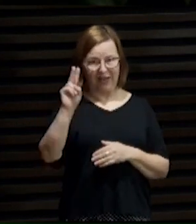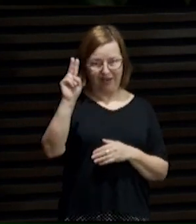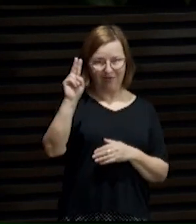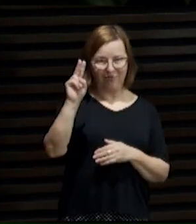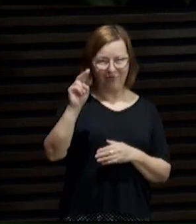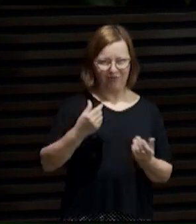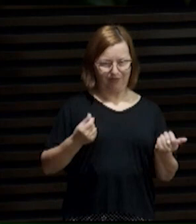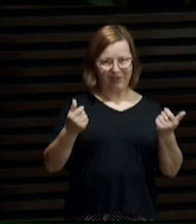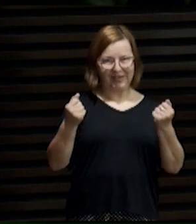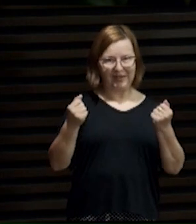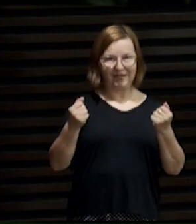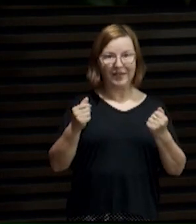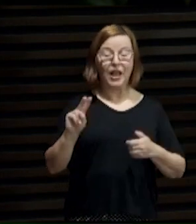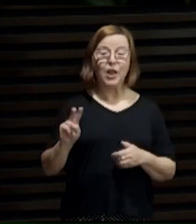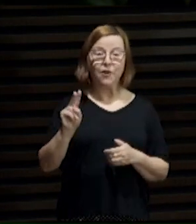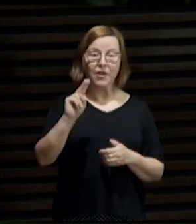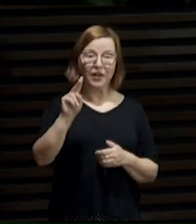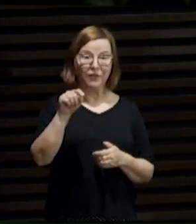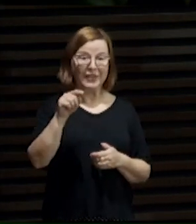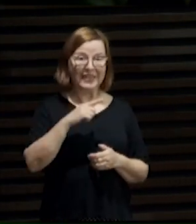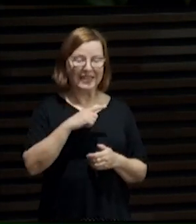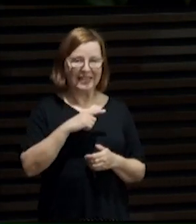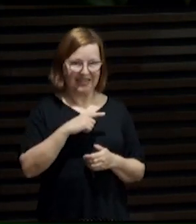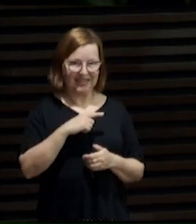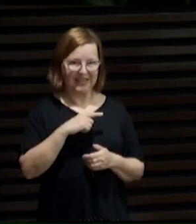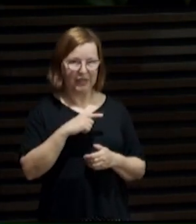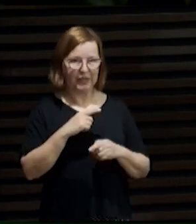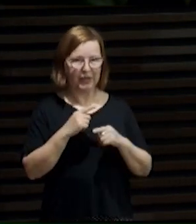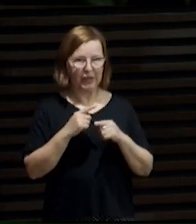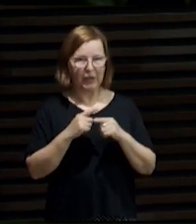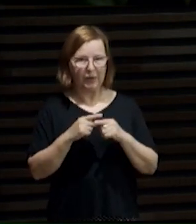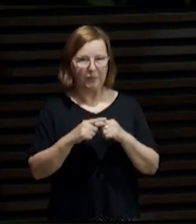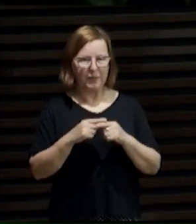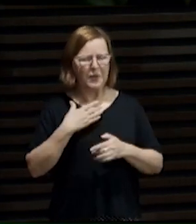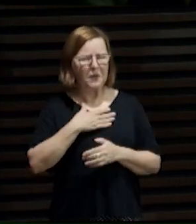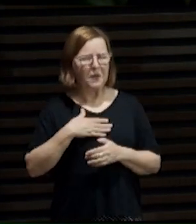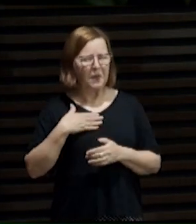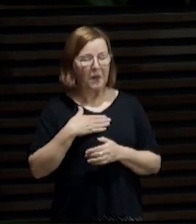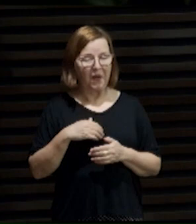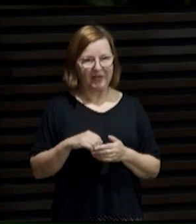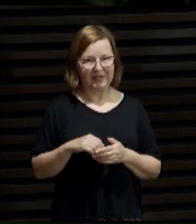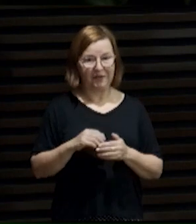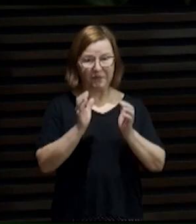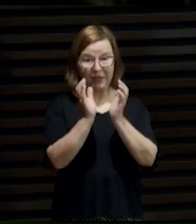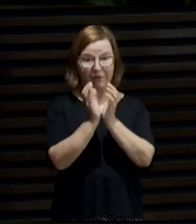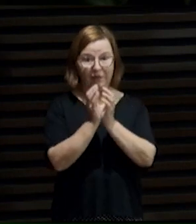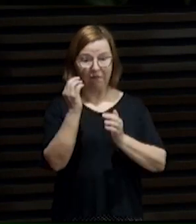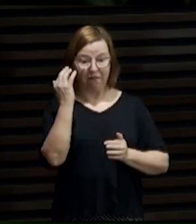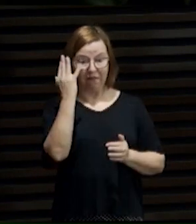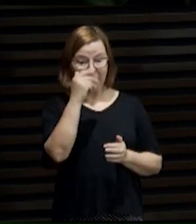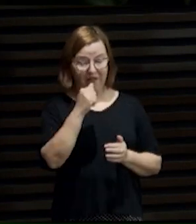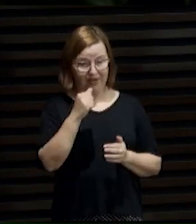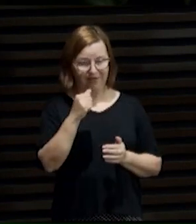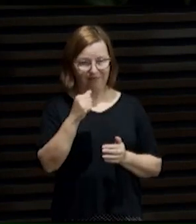ao dinheiro, é o valor que você tem pela estima por aquele objeto. Um vaso lindíssimo que veio da sua